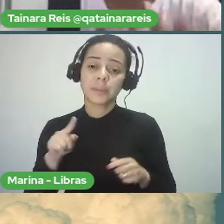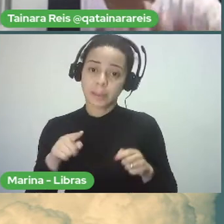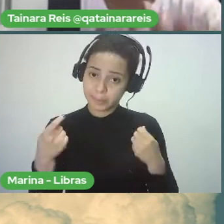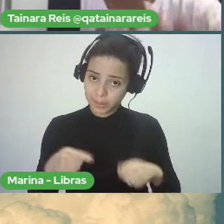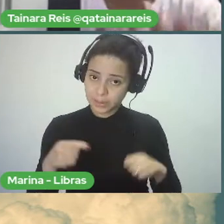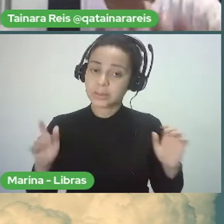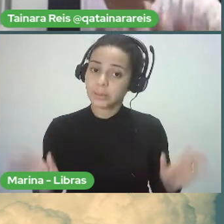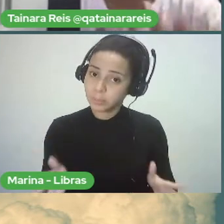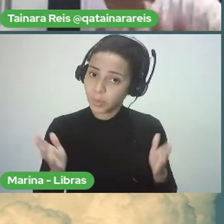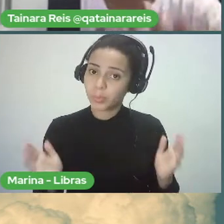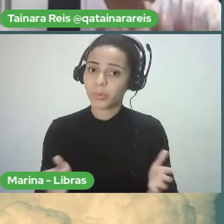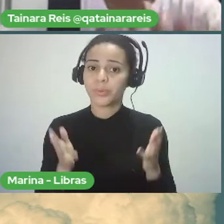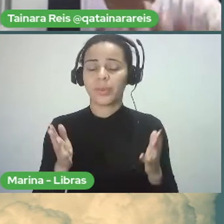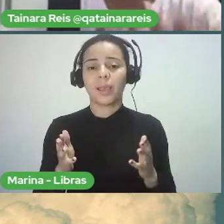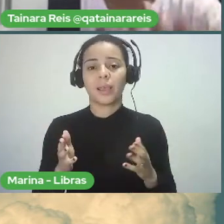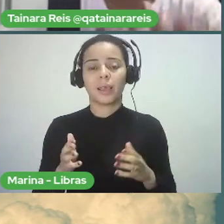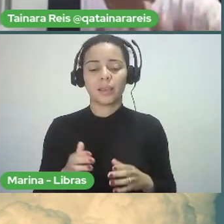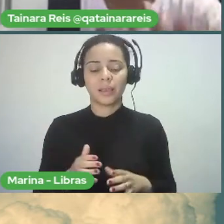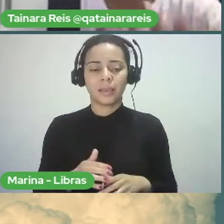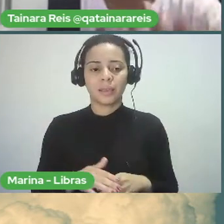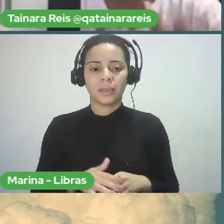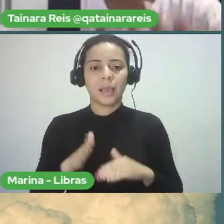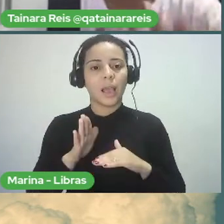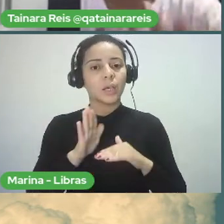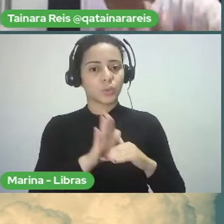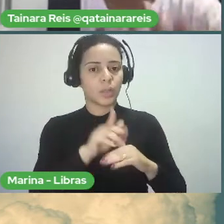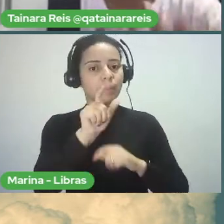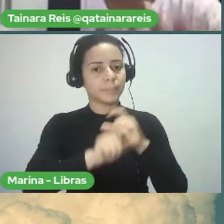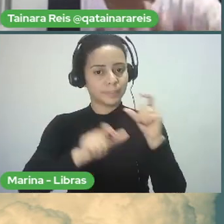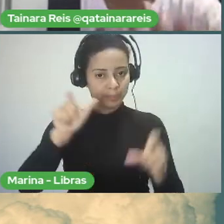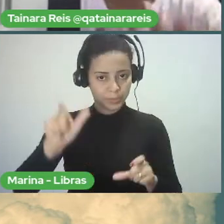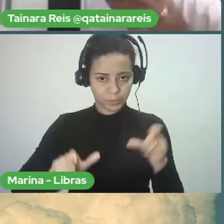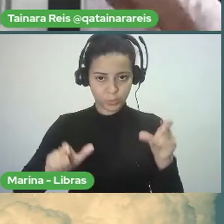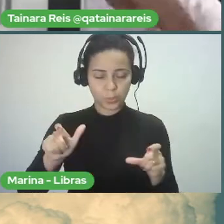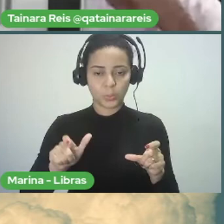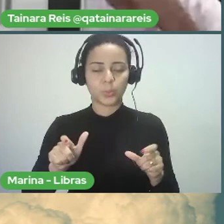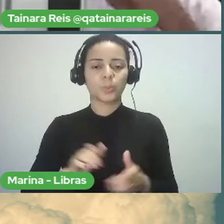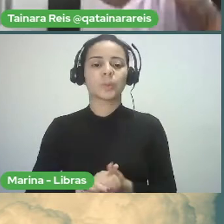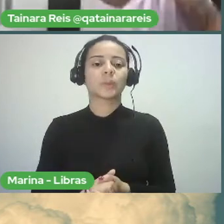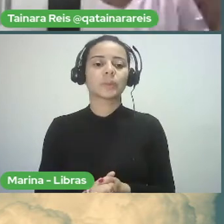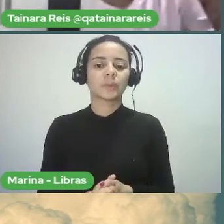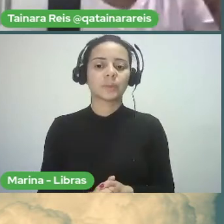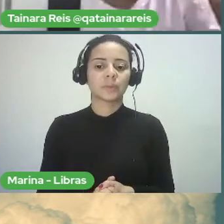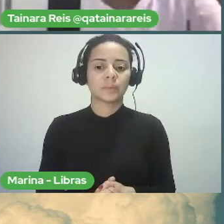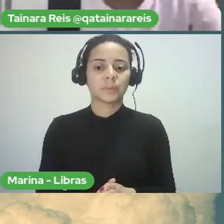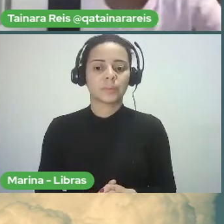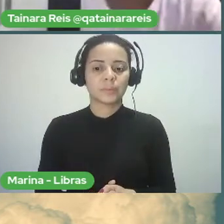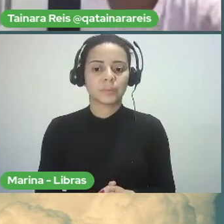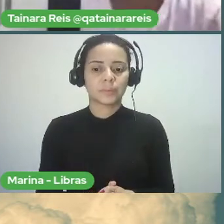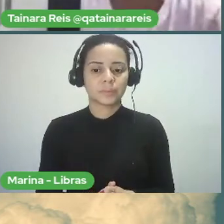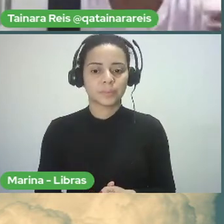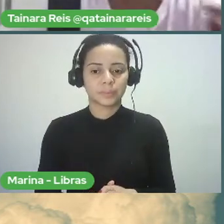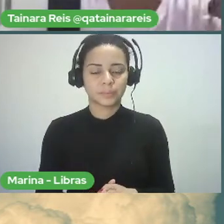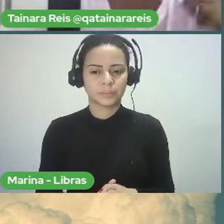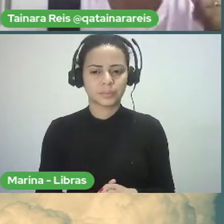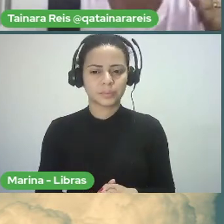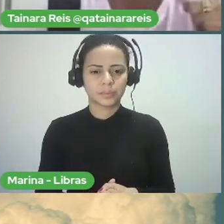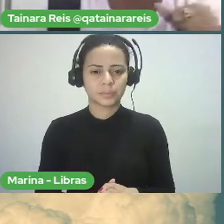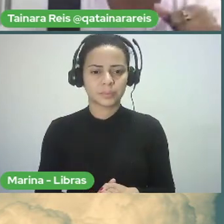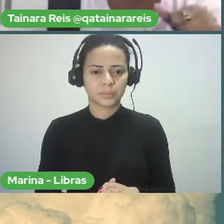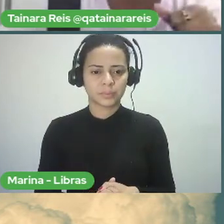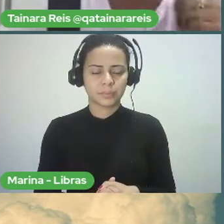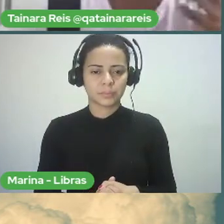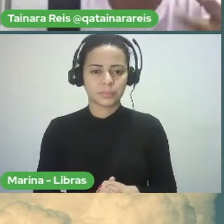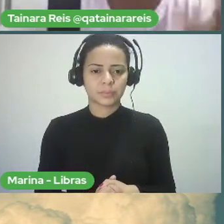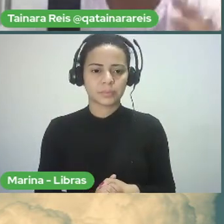pessoas a terem reuniões eficazes. Acho que na palestra, teve duas palestras